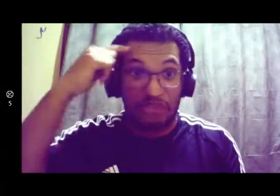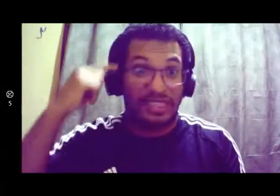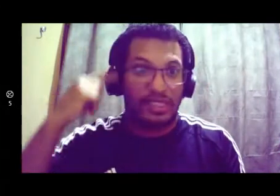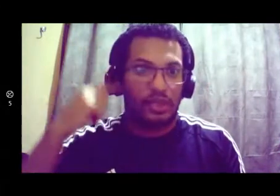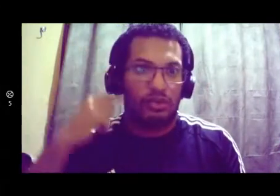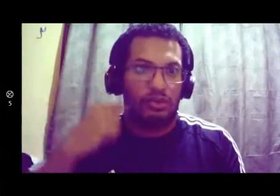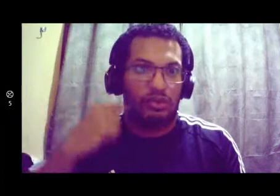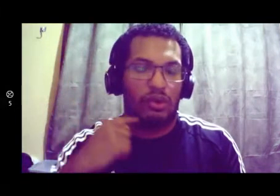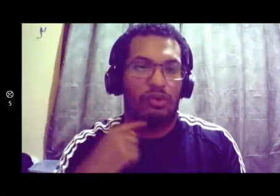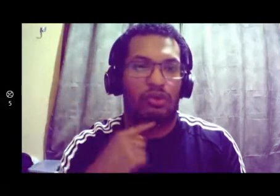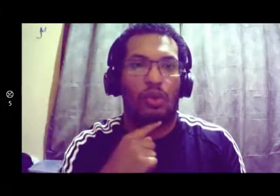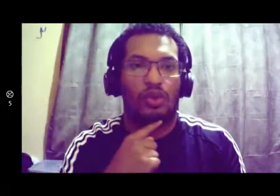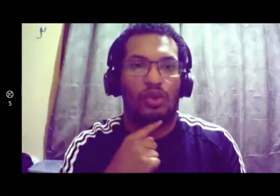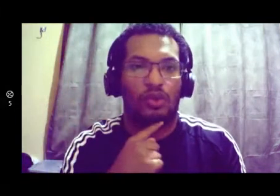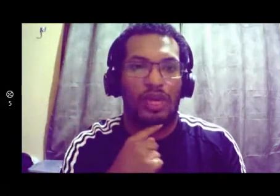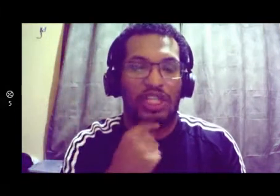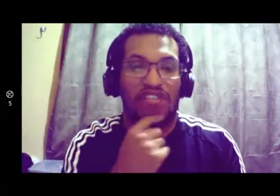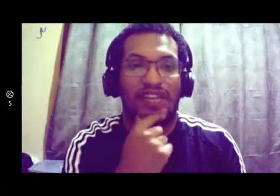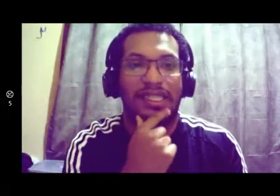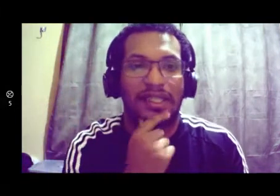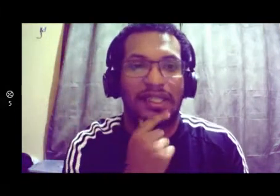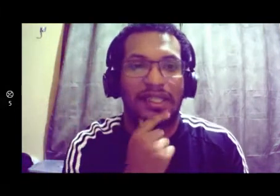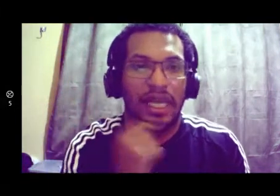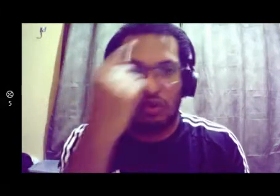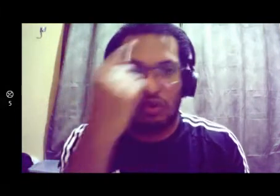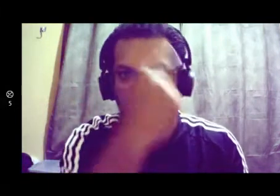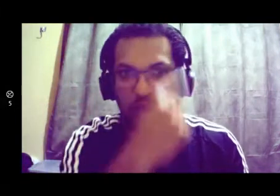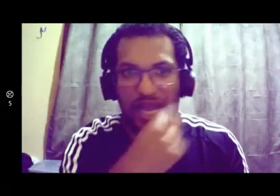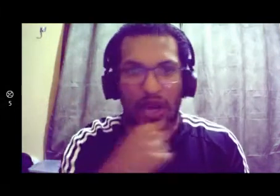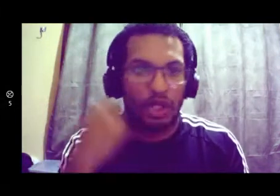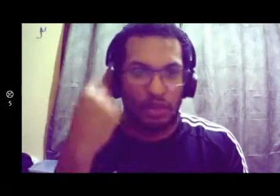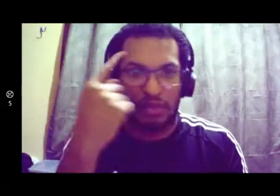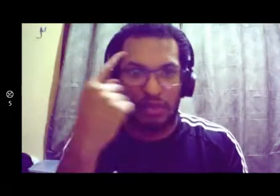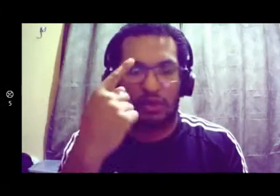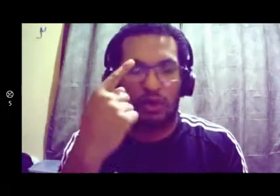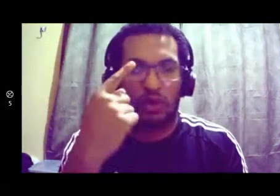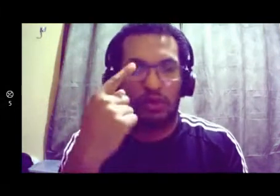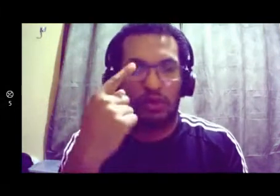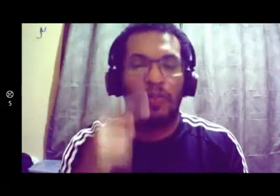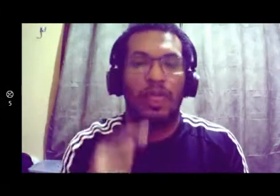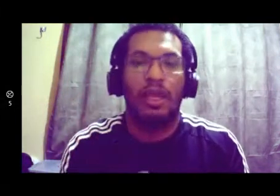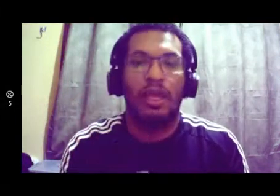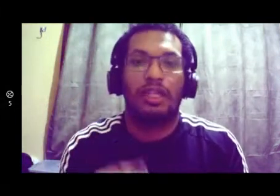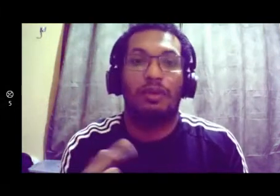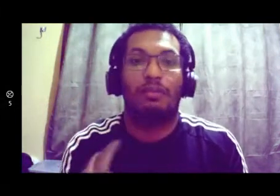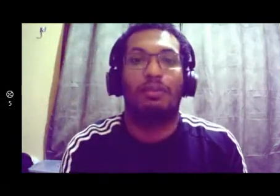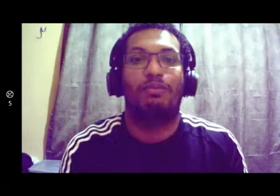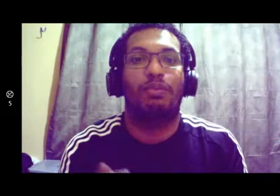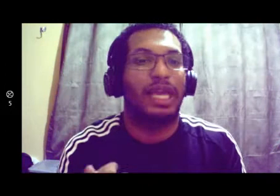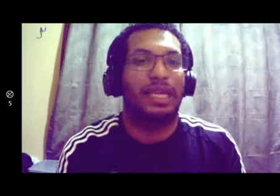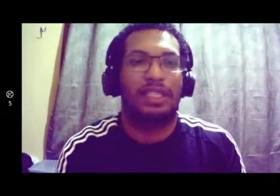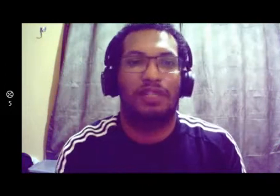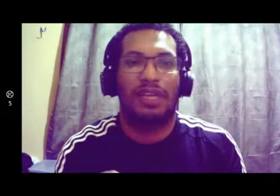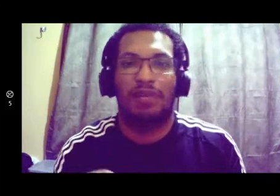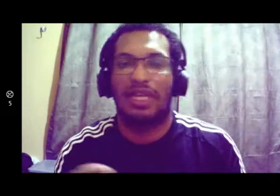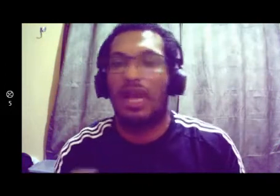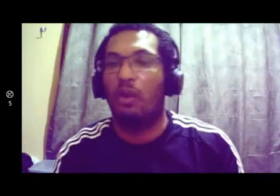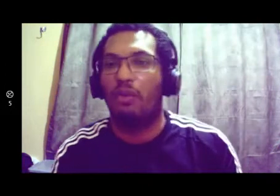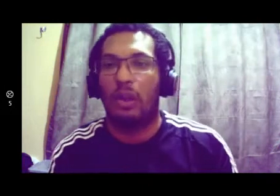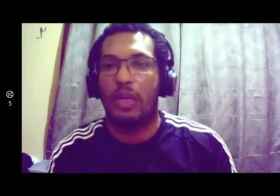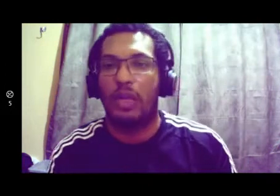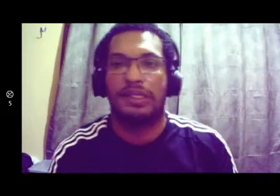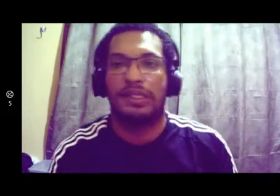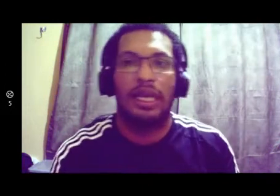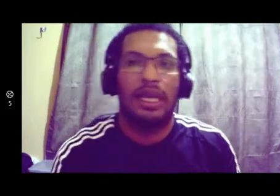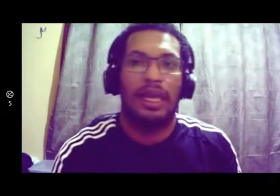gente faz isso com o rosto. A gente faz como se fosse um relógio mesmo no rosto. Então, por quê? A gente vai explicar